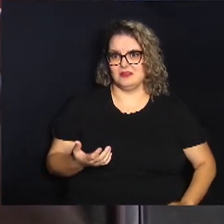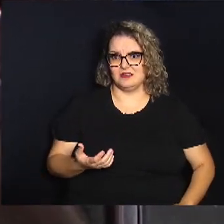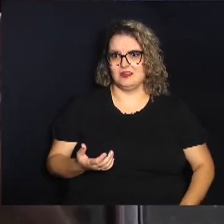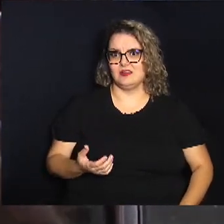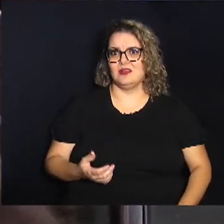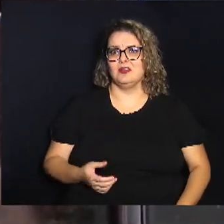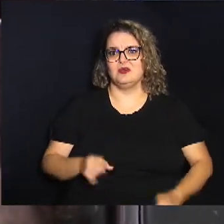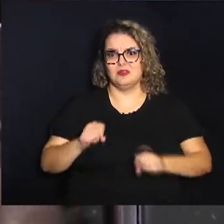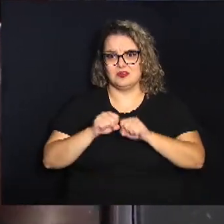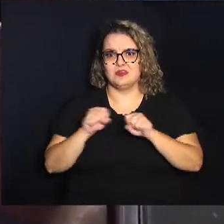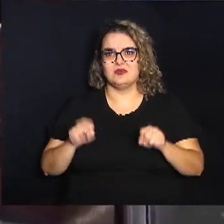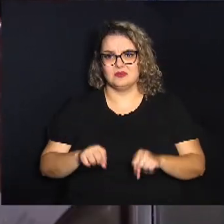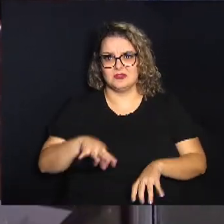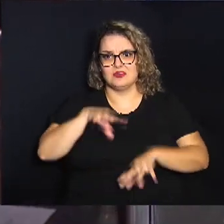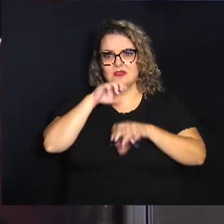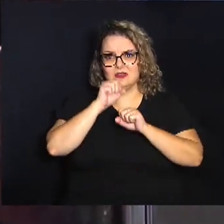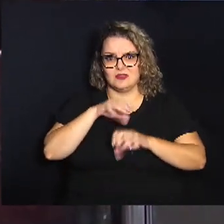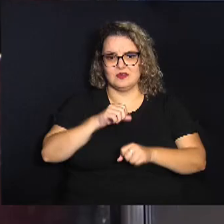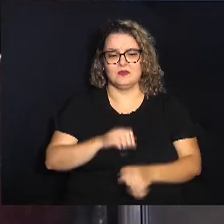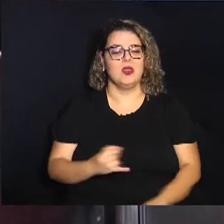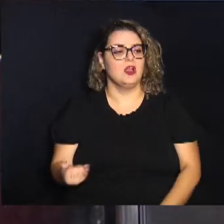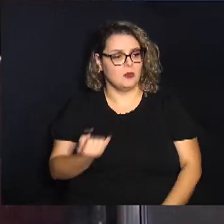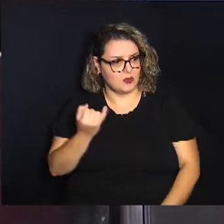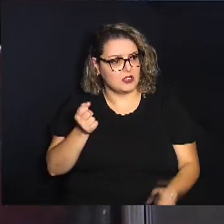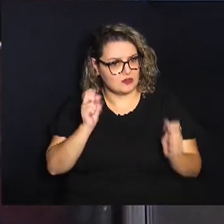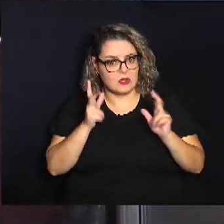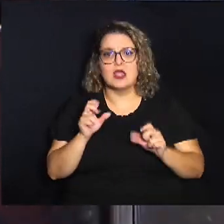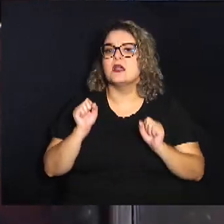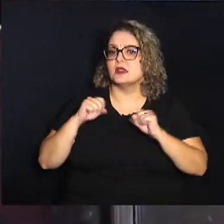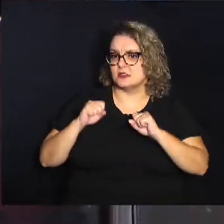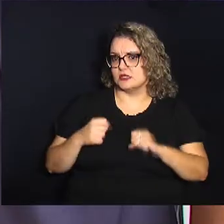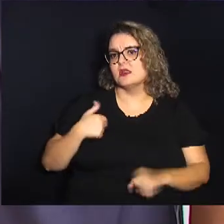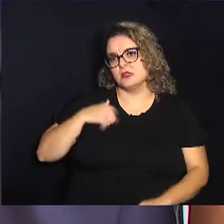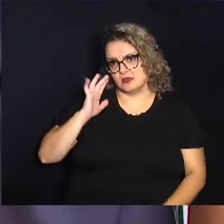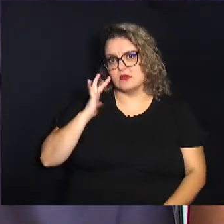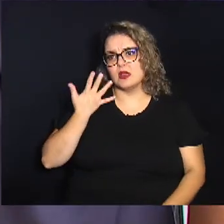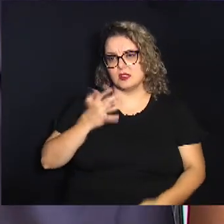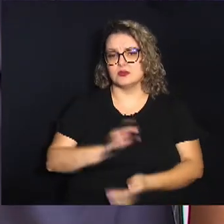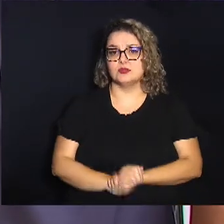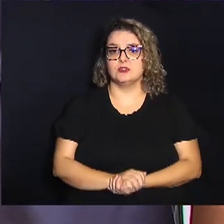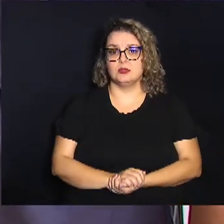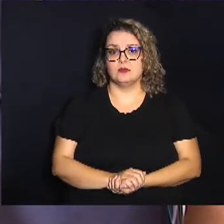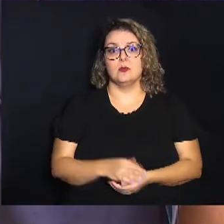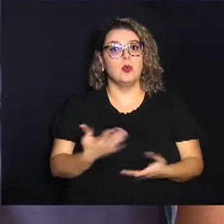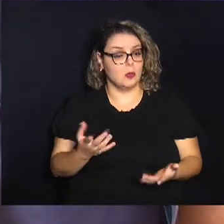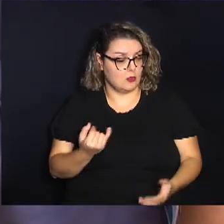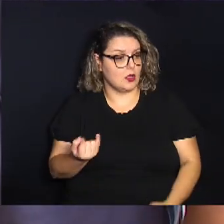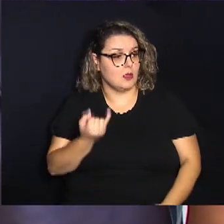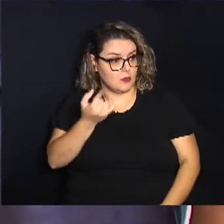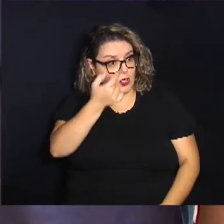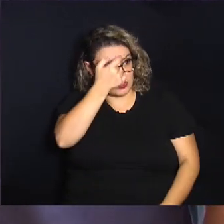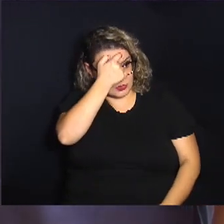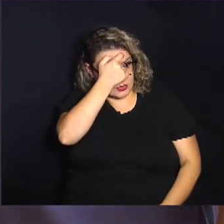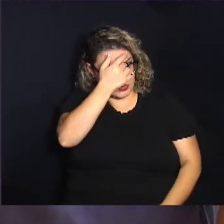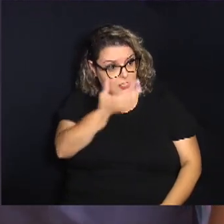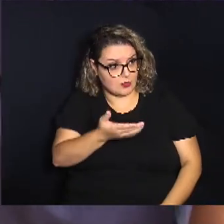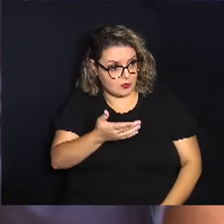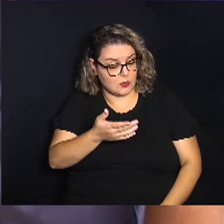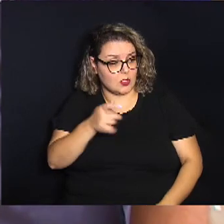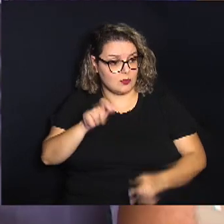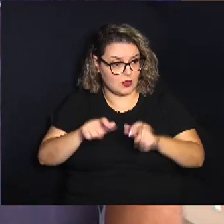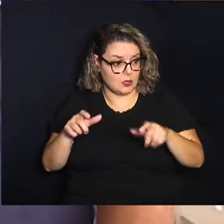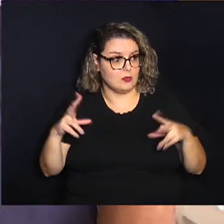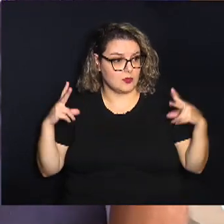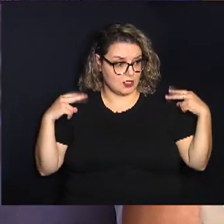sistema espelhador importante sempre está atento é eu acho né bom importante essa conscientização por parte dos